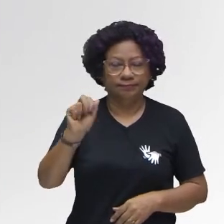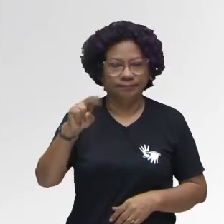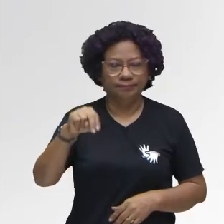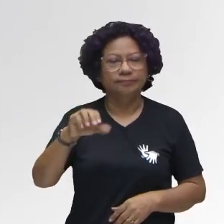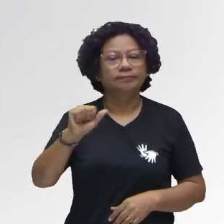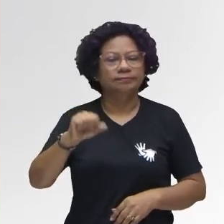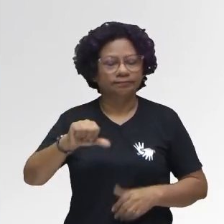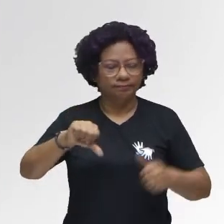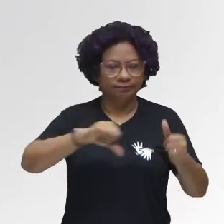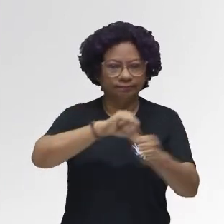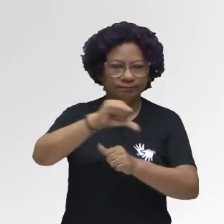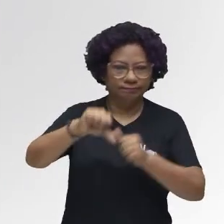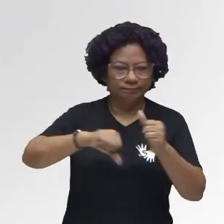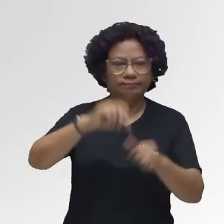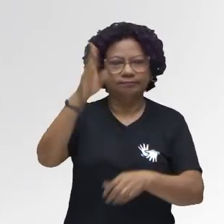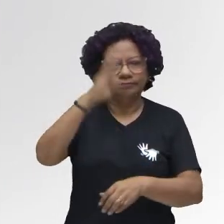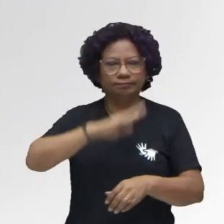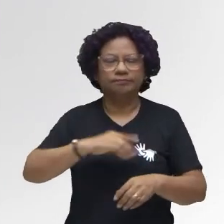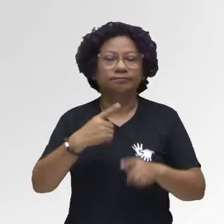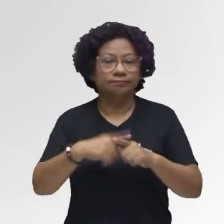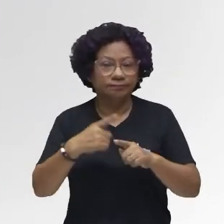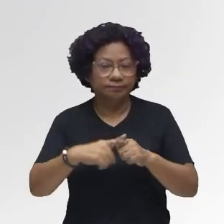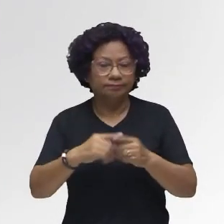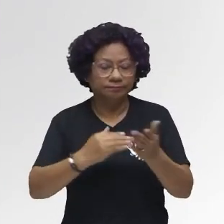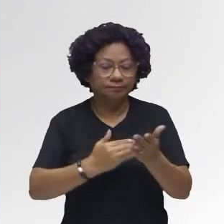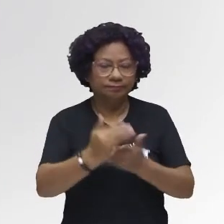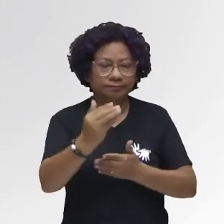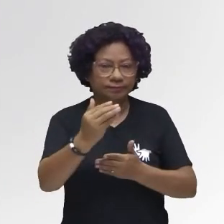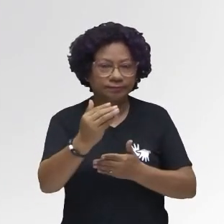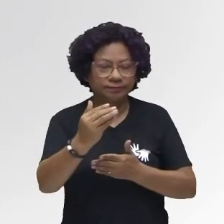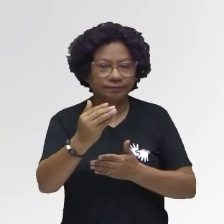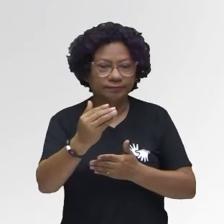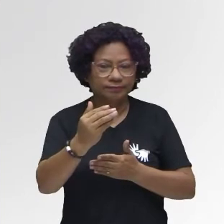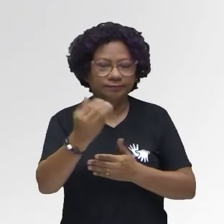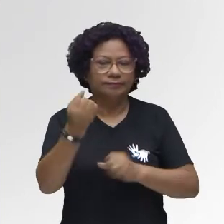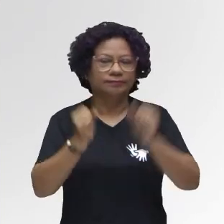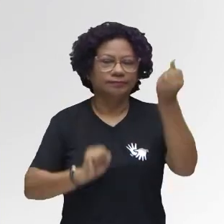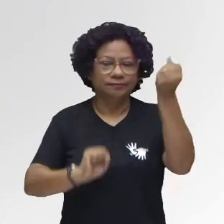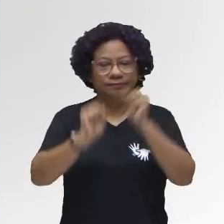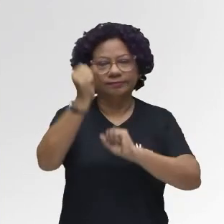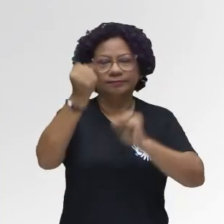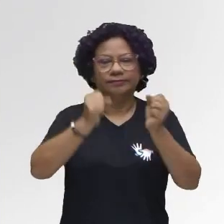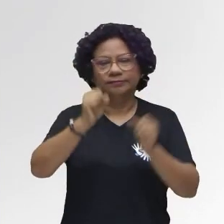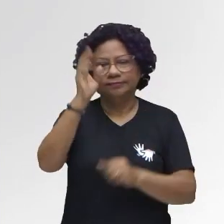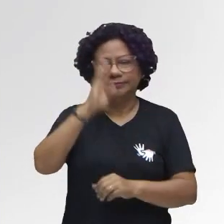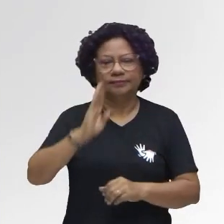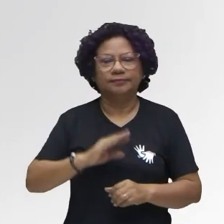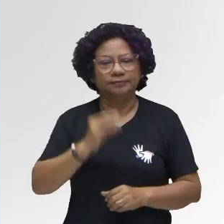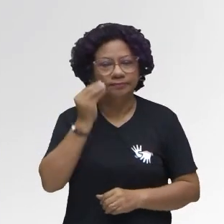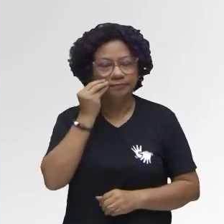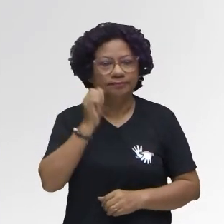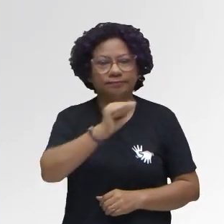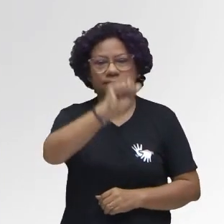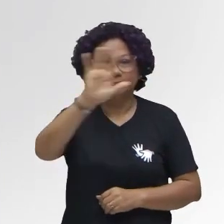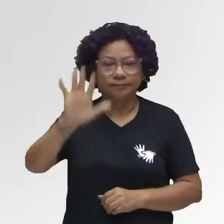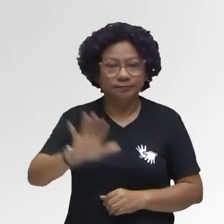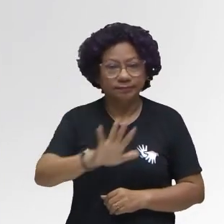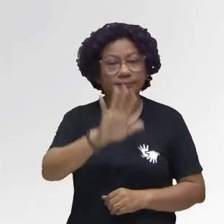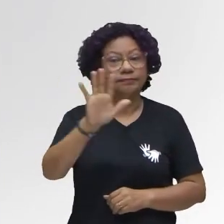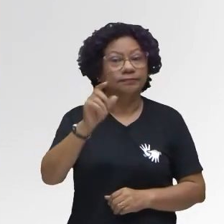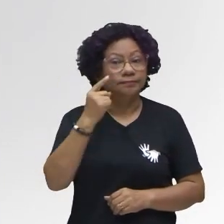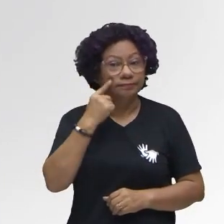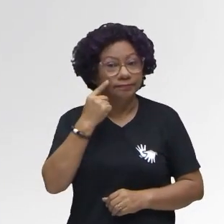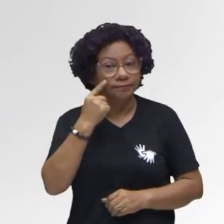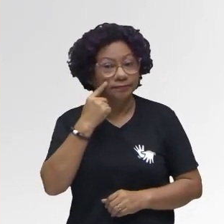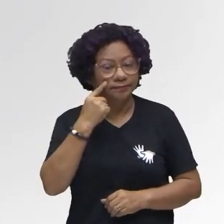à presença da indústria que ocorreu aqui. Aqui agora ao lado vai aparecer imagens da urbanização do centro